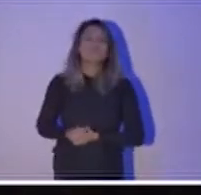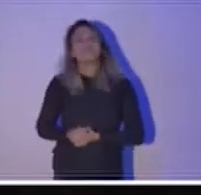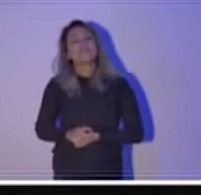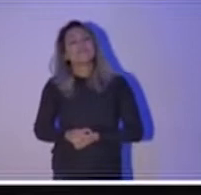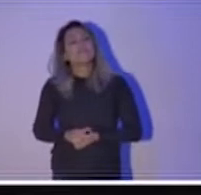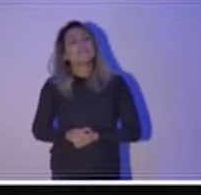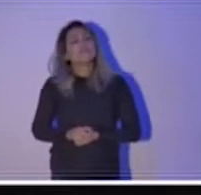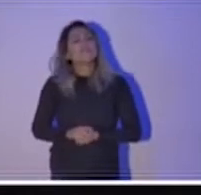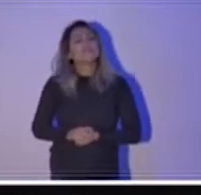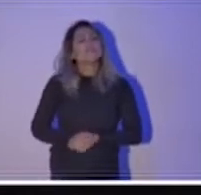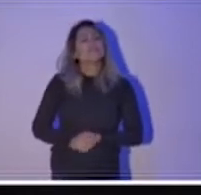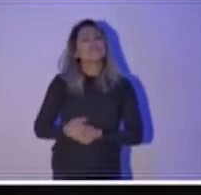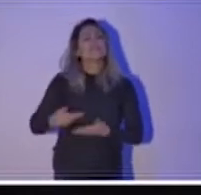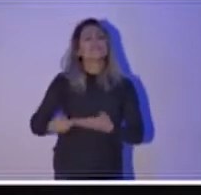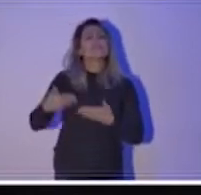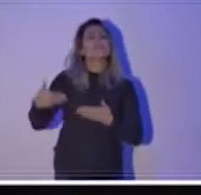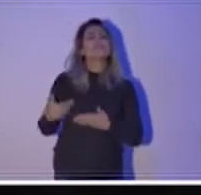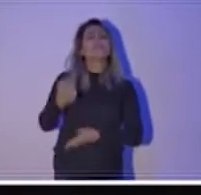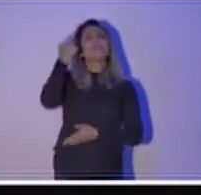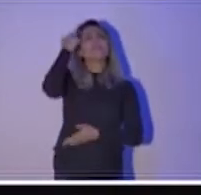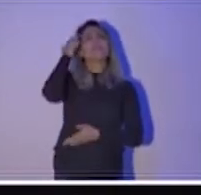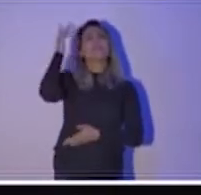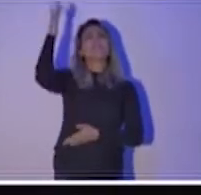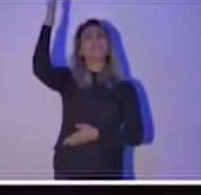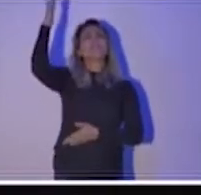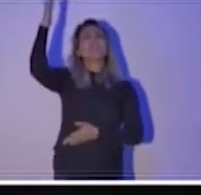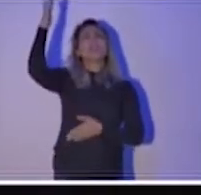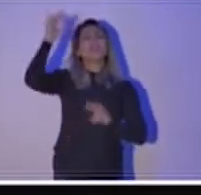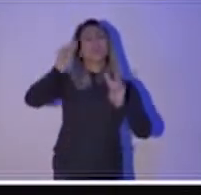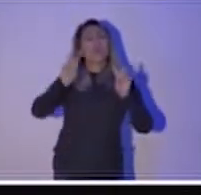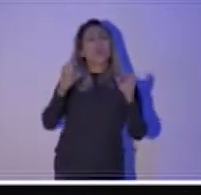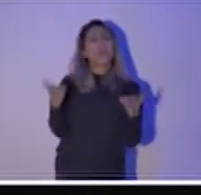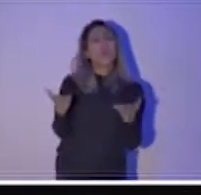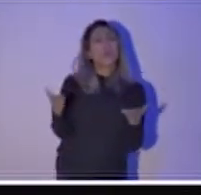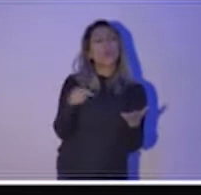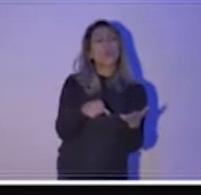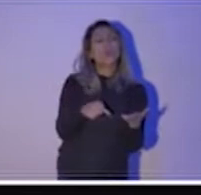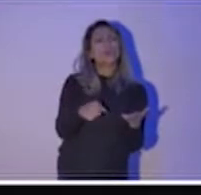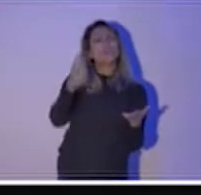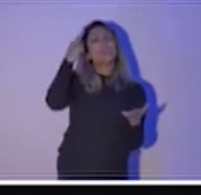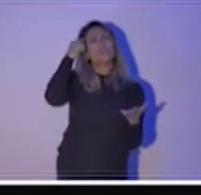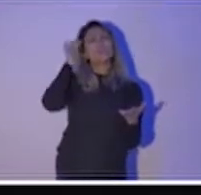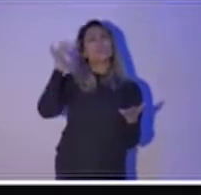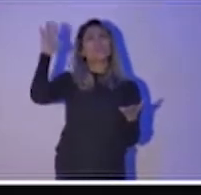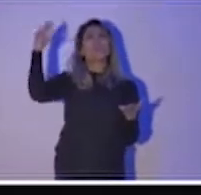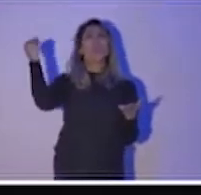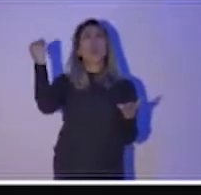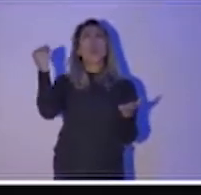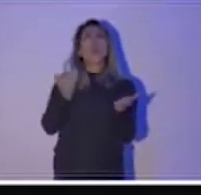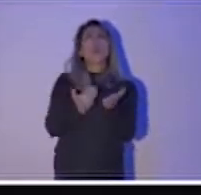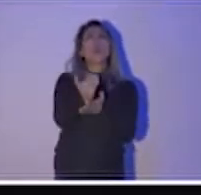eu, quando estava pensando essa conversa de hoje, eu pensei em começar contando uma história, né?